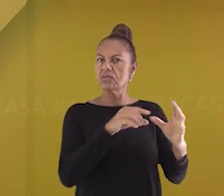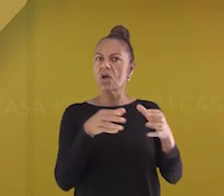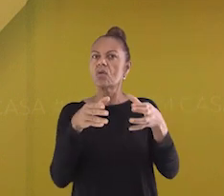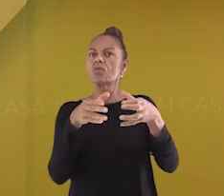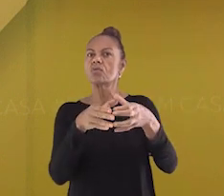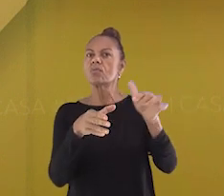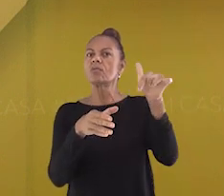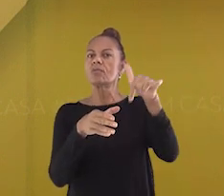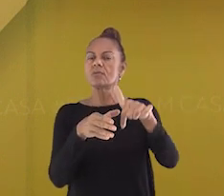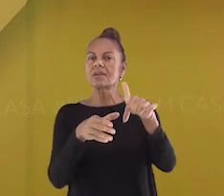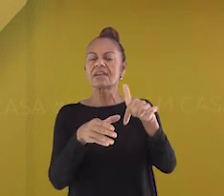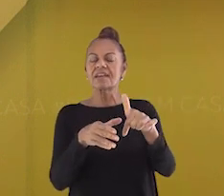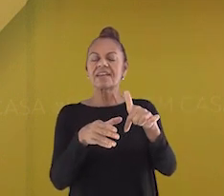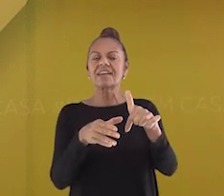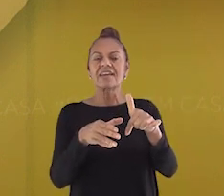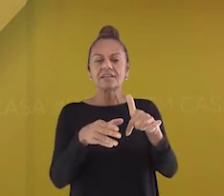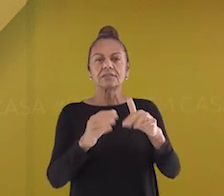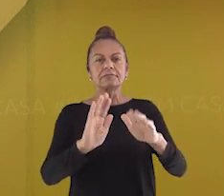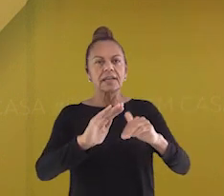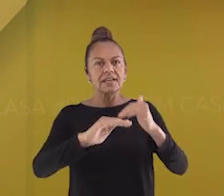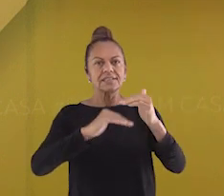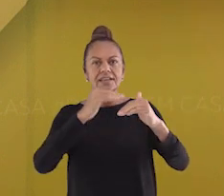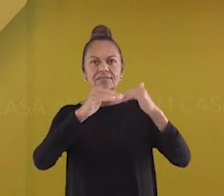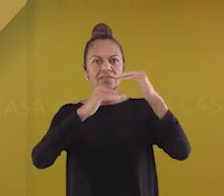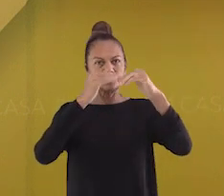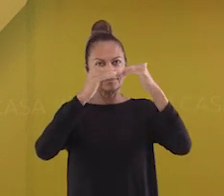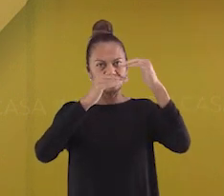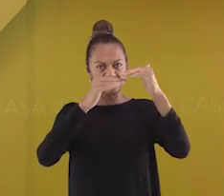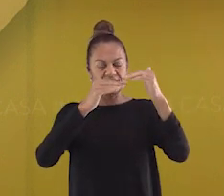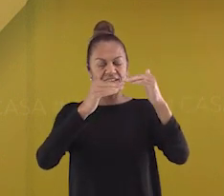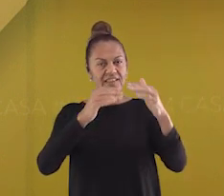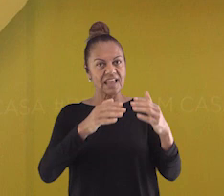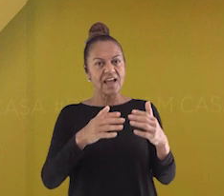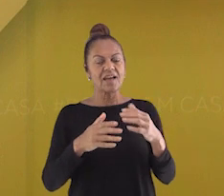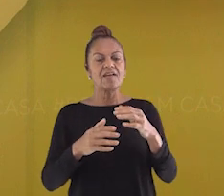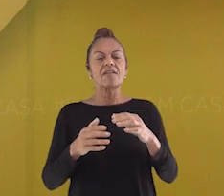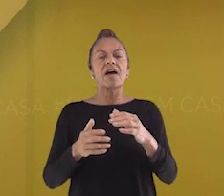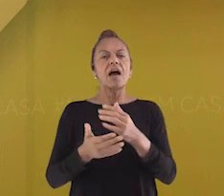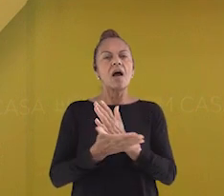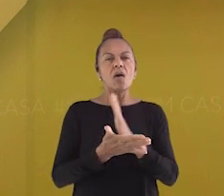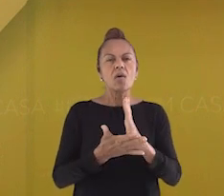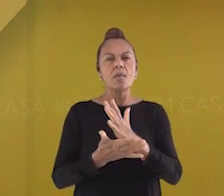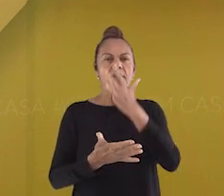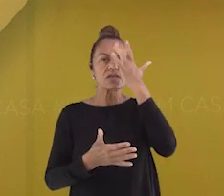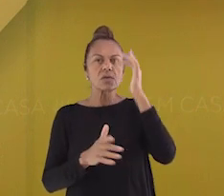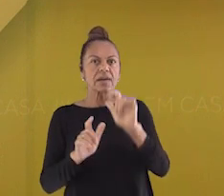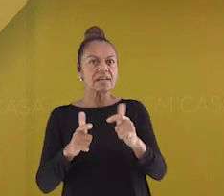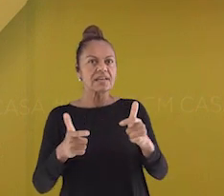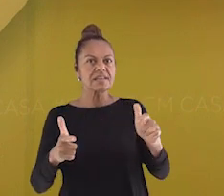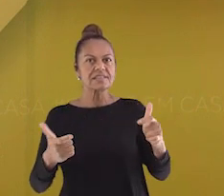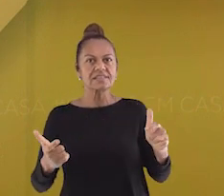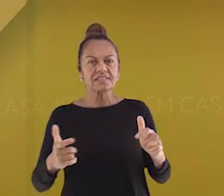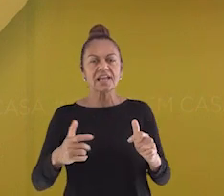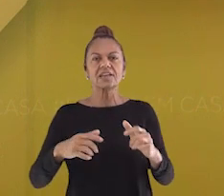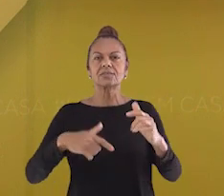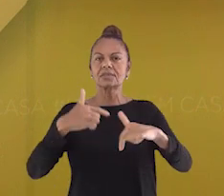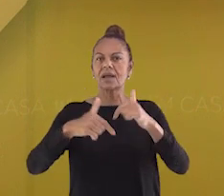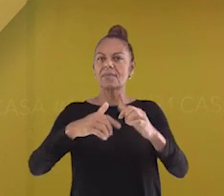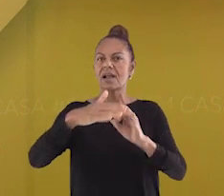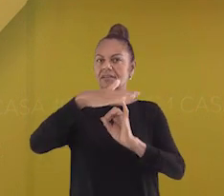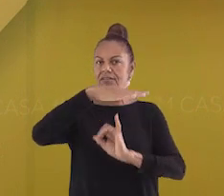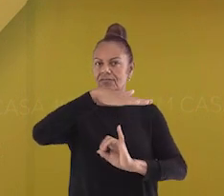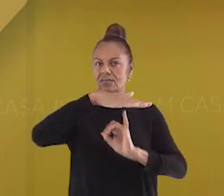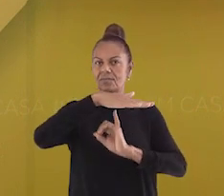grande parte da população se dedicando a atividades informais. E os impactos tanto para essas pessoas que